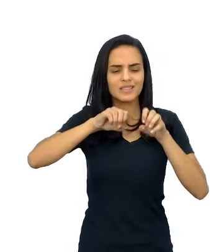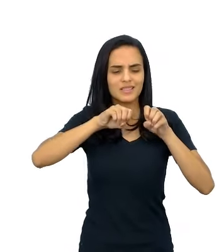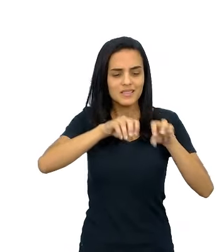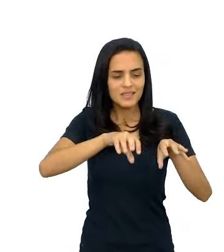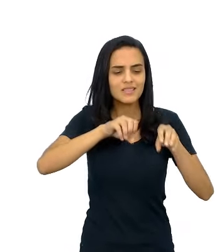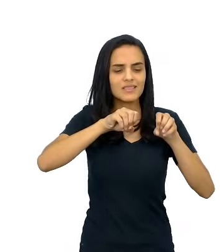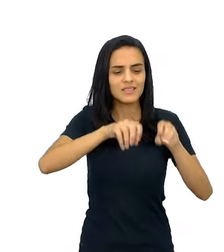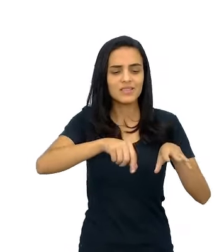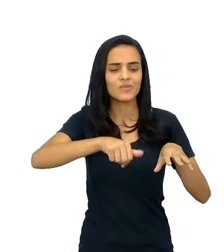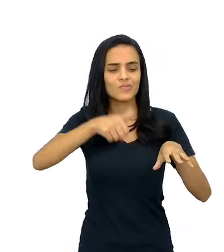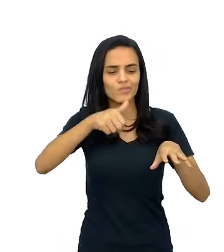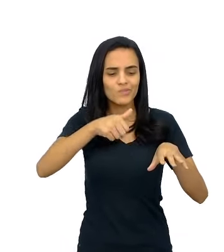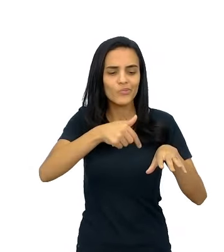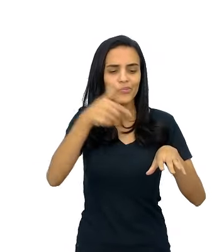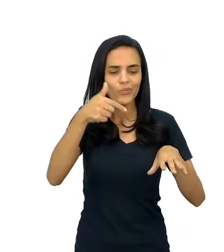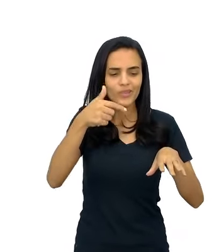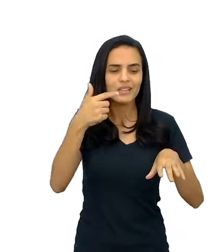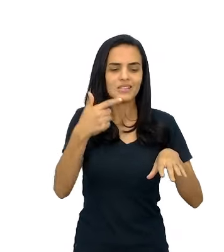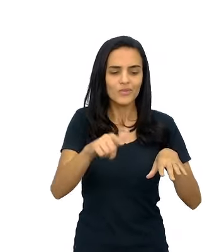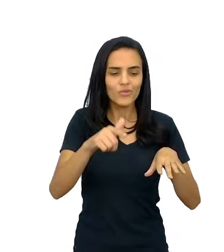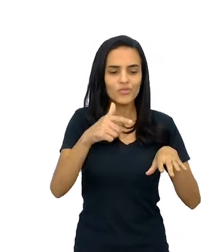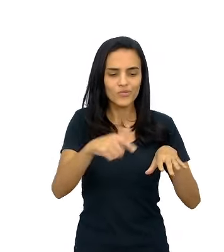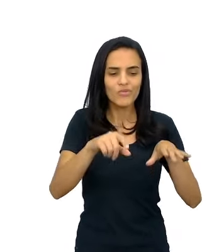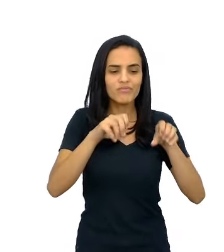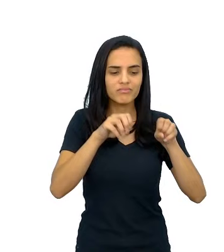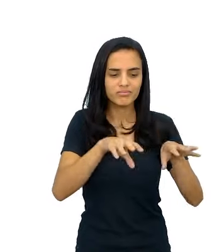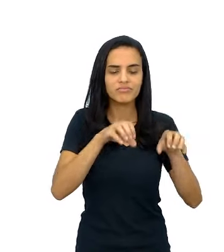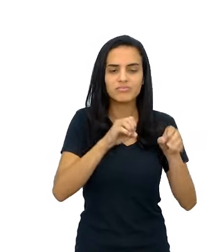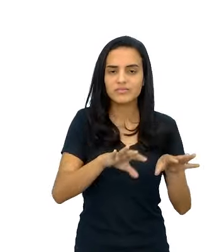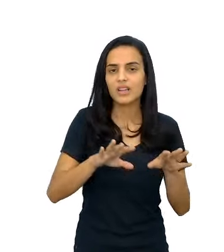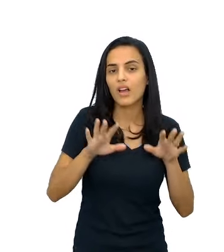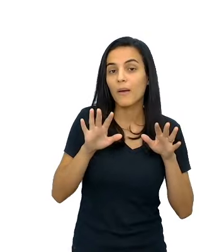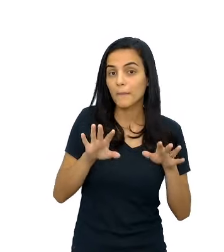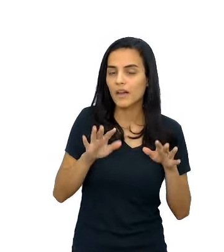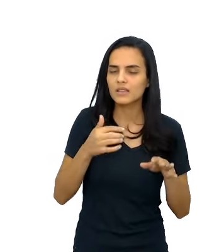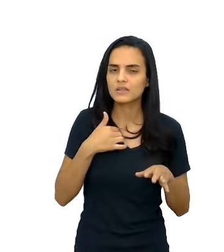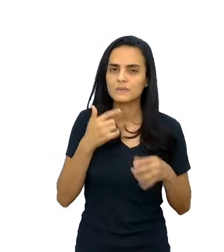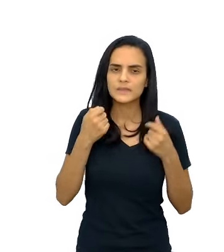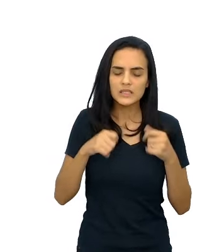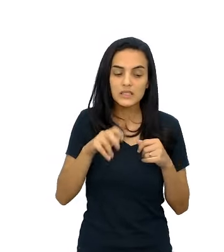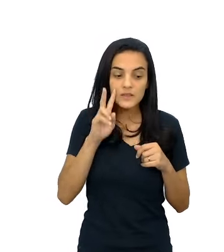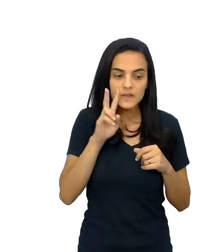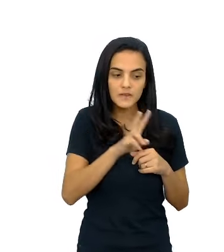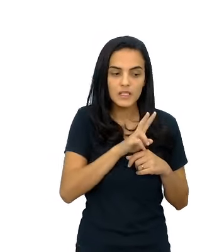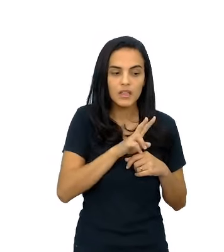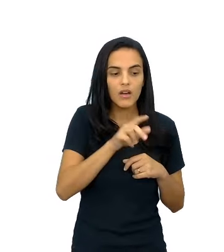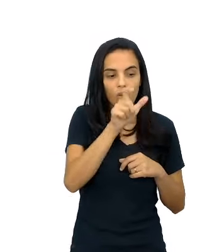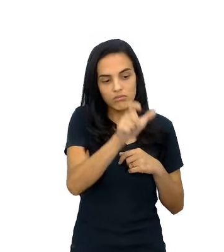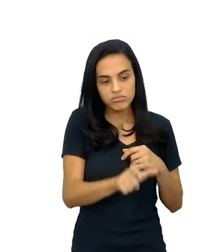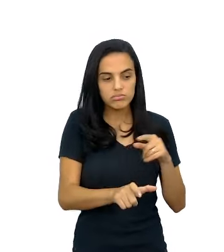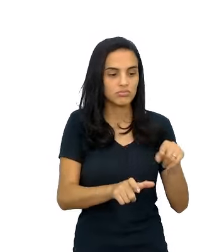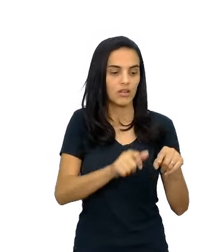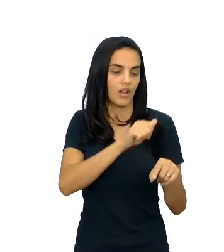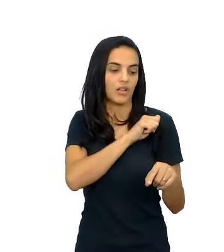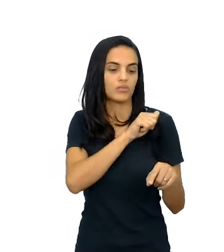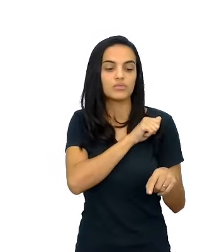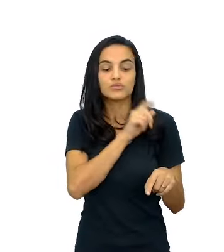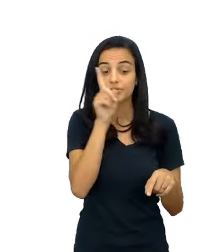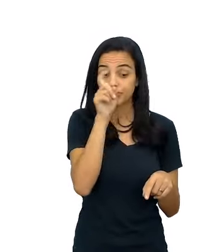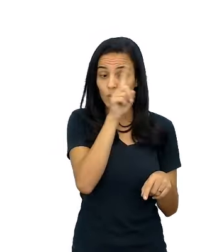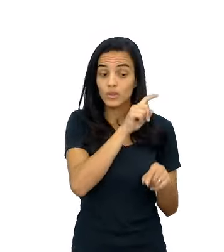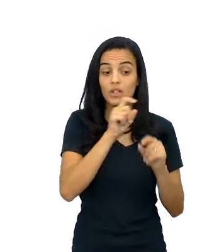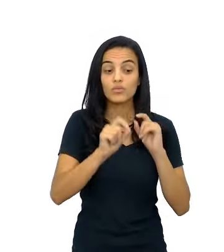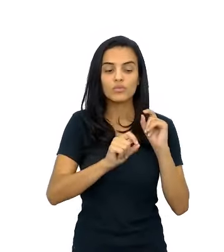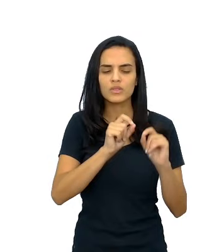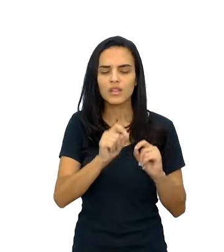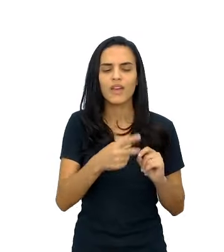três, eu preciso olhar de que forma, né, aquele determinado estudante ele tem dificuldade.